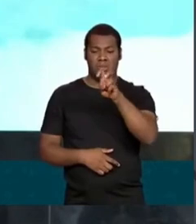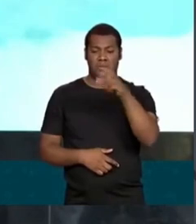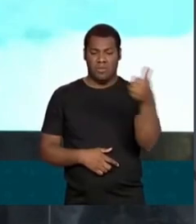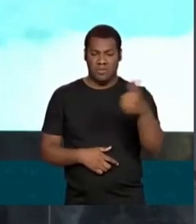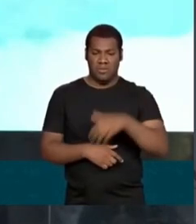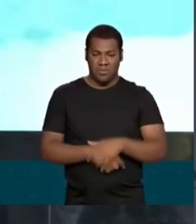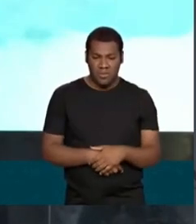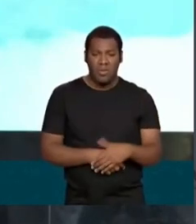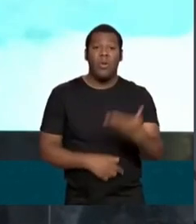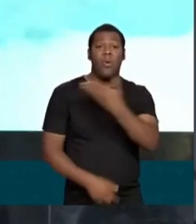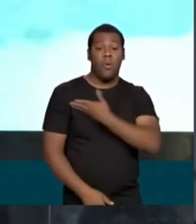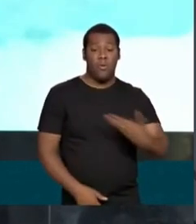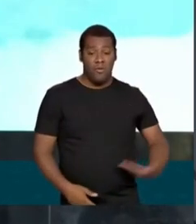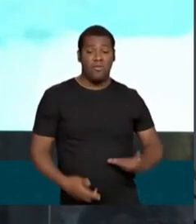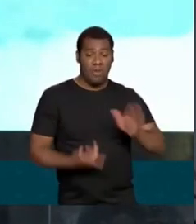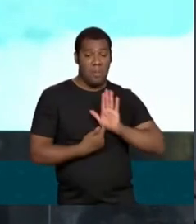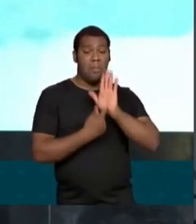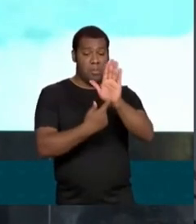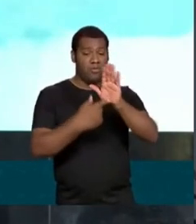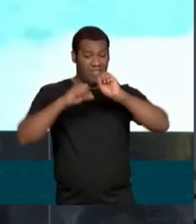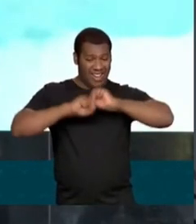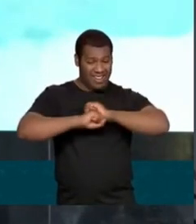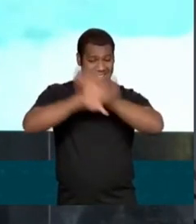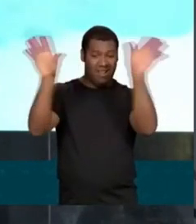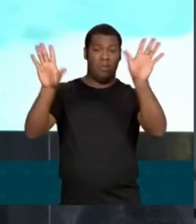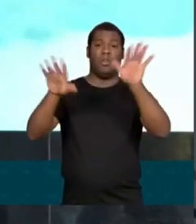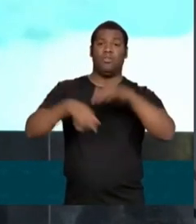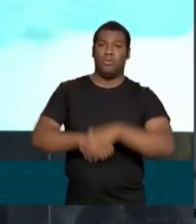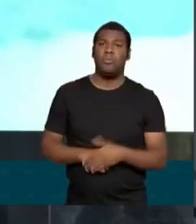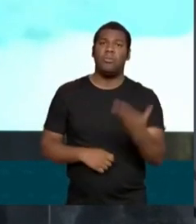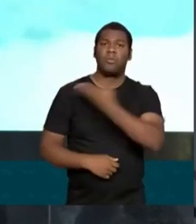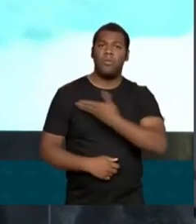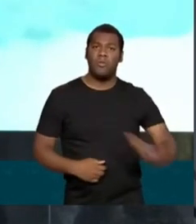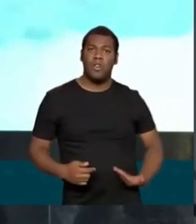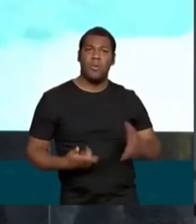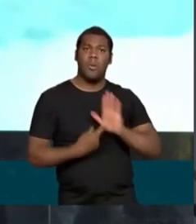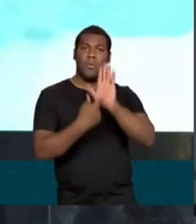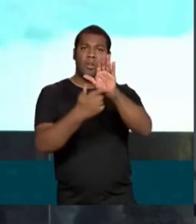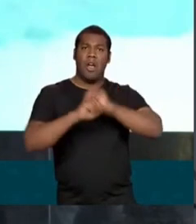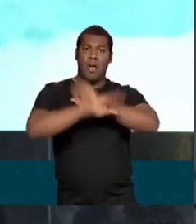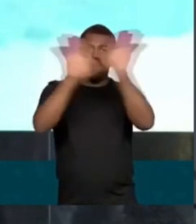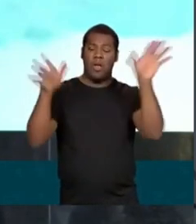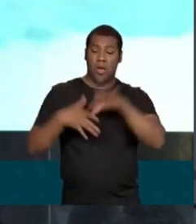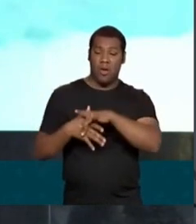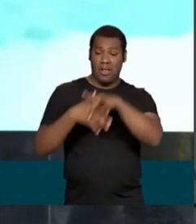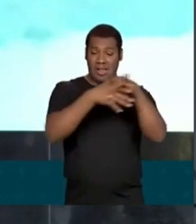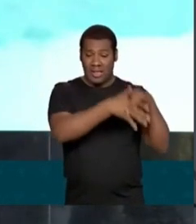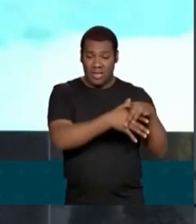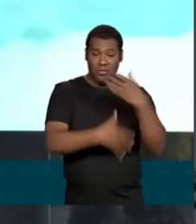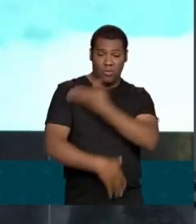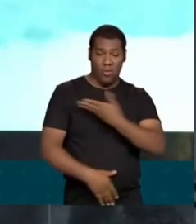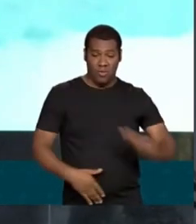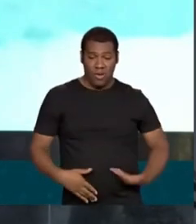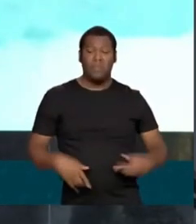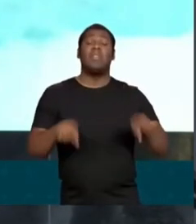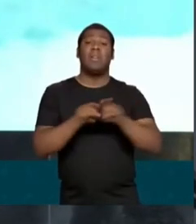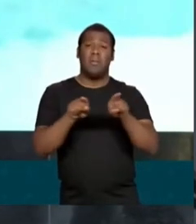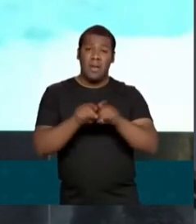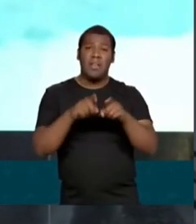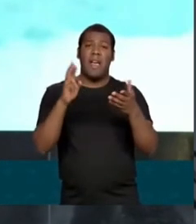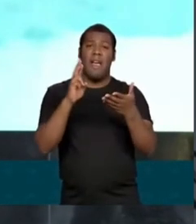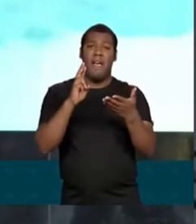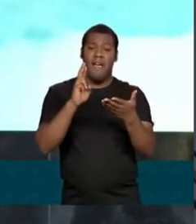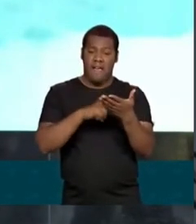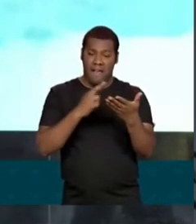o governo deixou muito explícito o governo deixou muito explícito o líder do governo deixou muito explícito o próprio relator admitiu isso